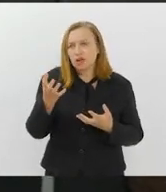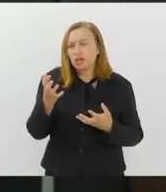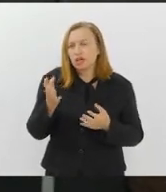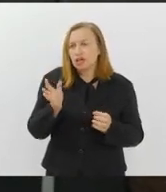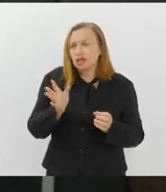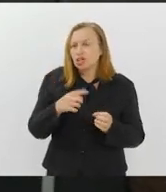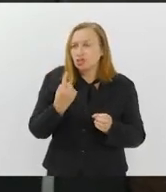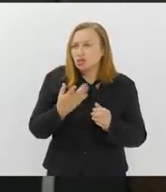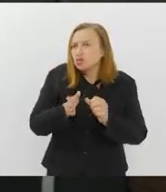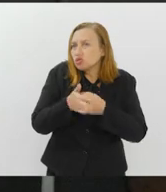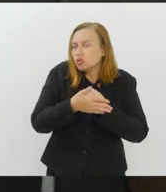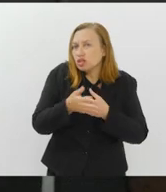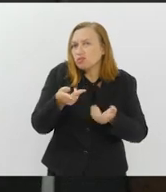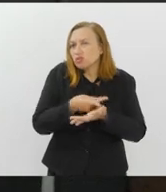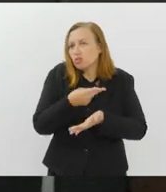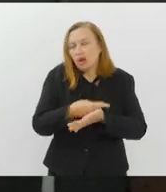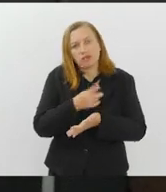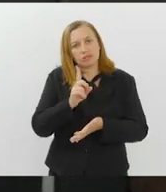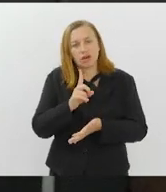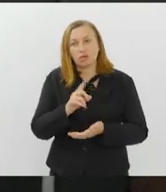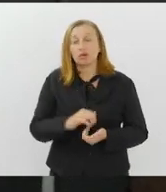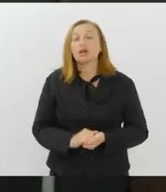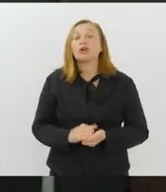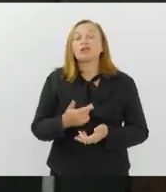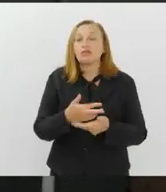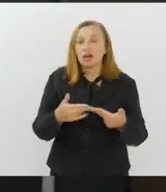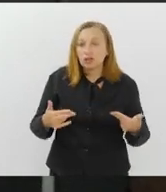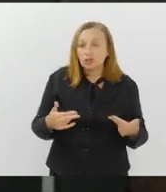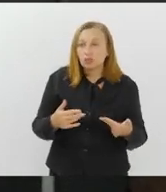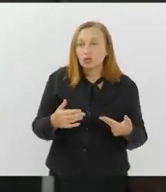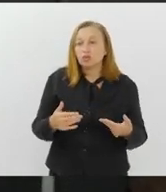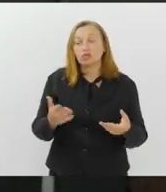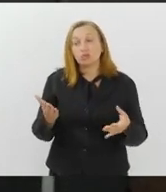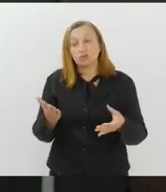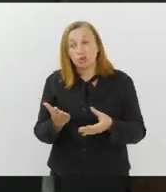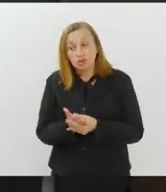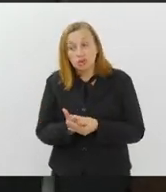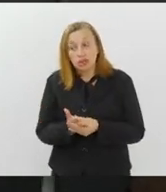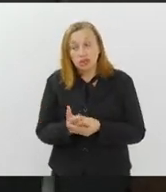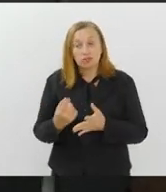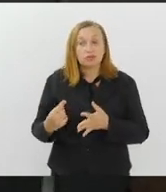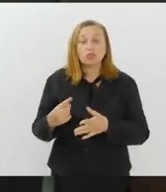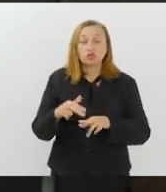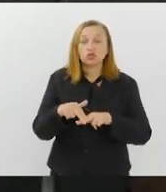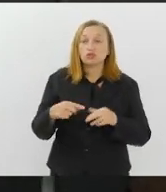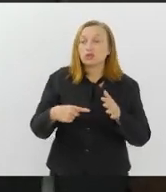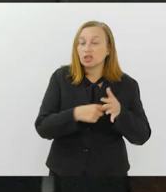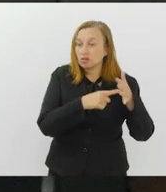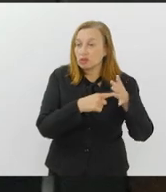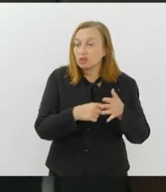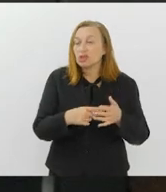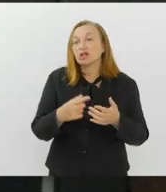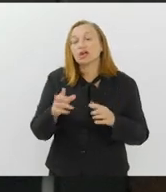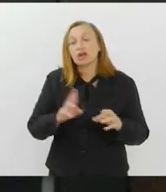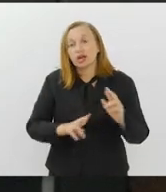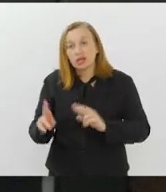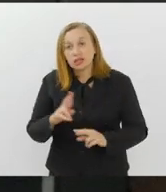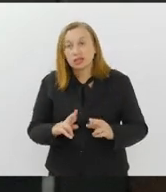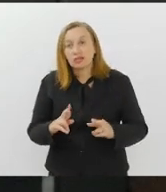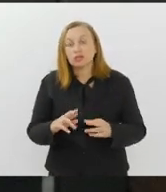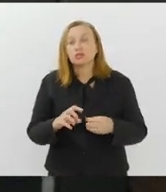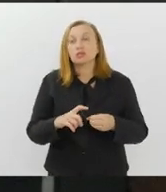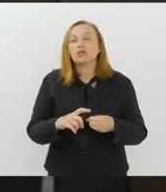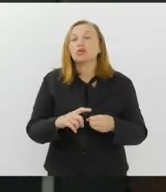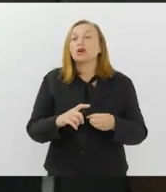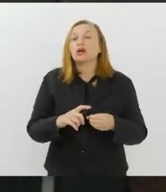somos. Vários foram os procedimentos que foram abertos pela agência em razão de denúncias e reclamações relacionadas à rescisão de contrato.